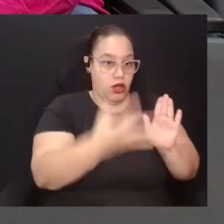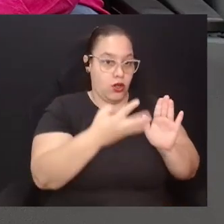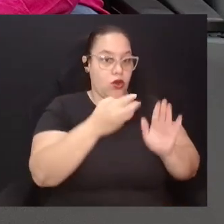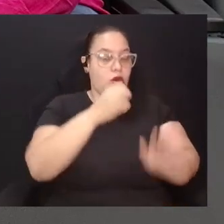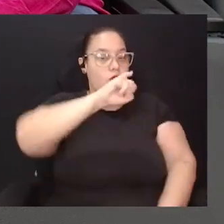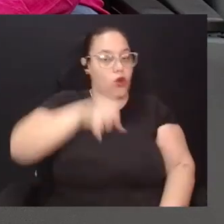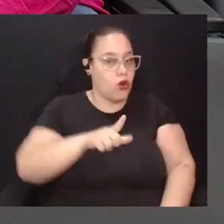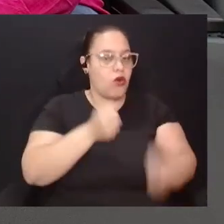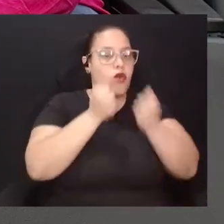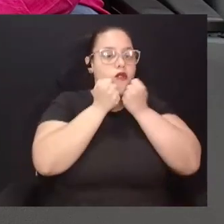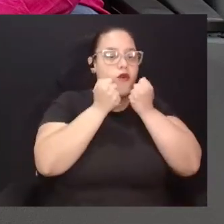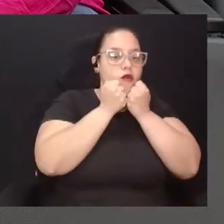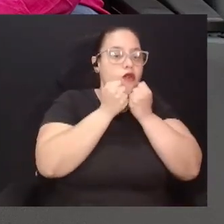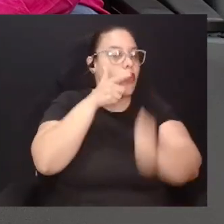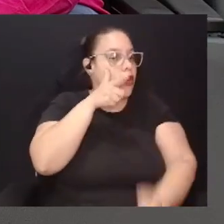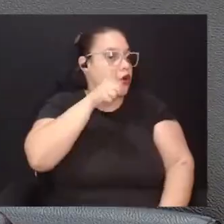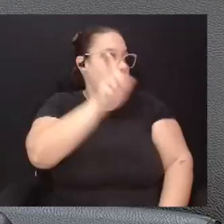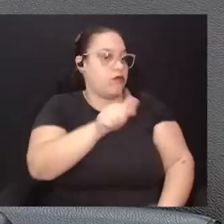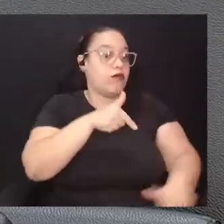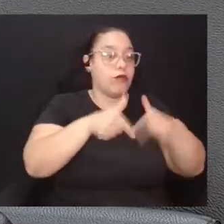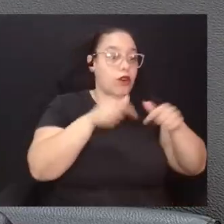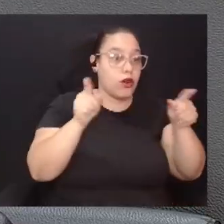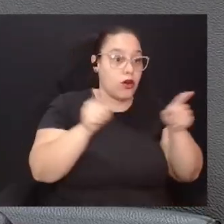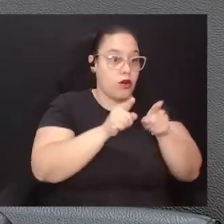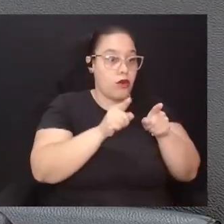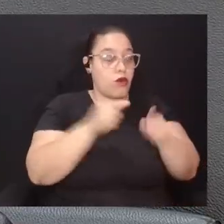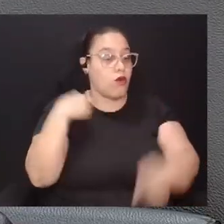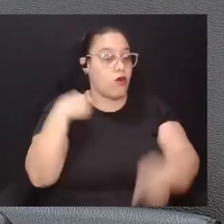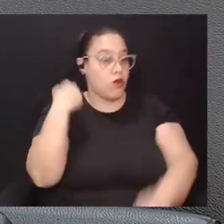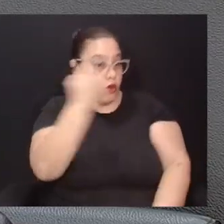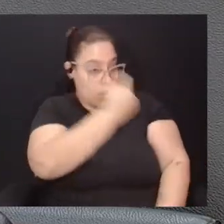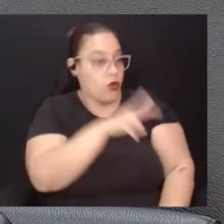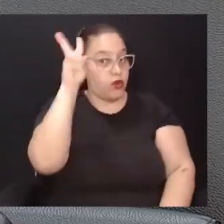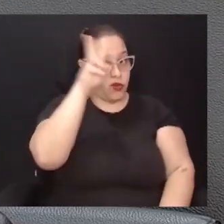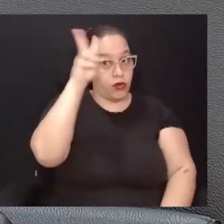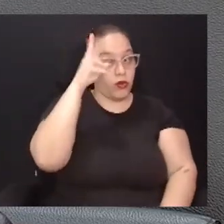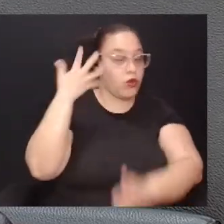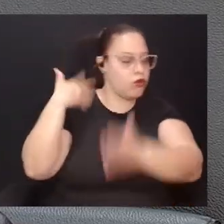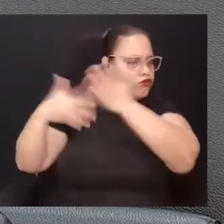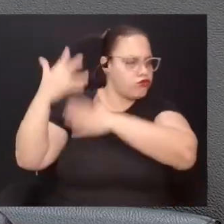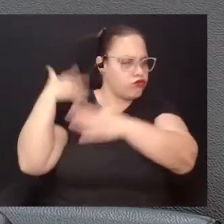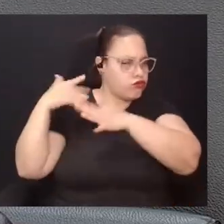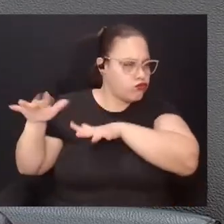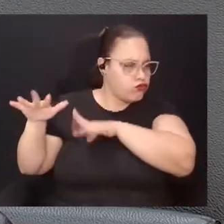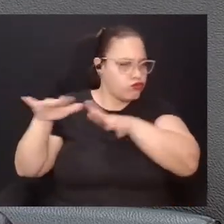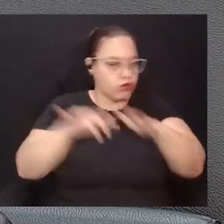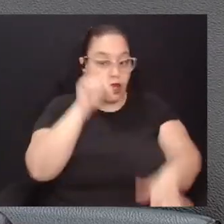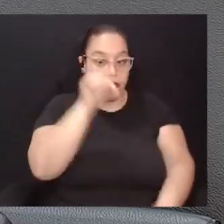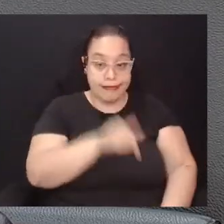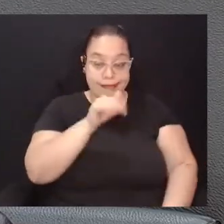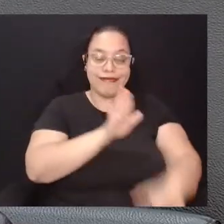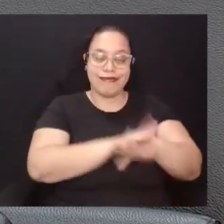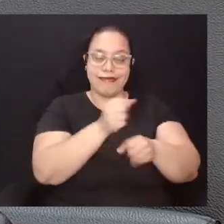14 de julho seria justamente para a gente conseguir trabalhar um pouco melhor a questão da nossa história, da nossa ancestralidade, de todo mundo que passou por